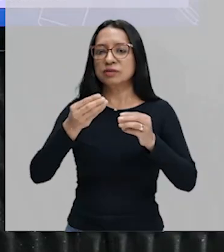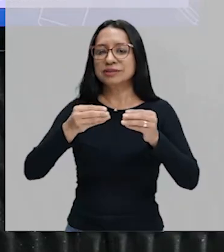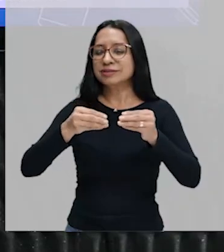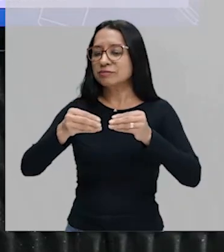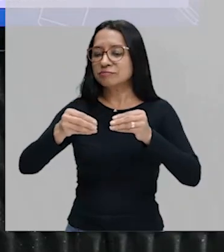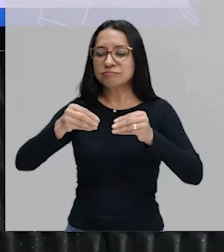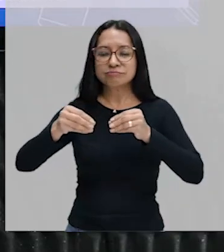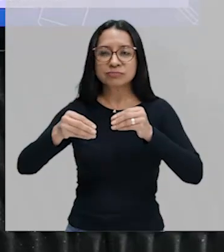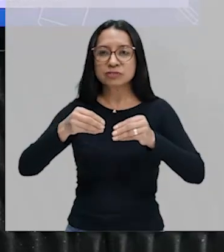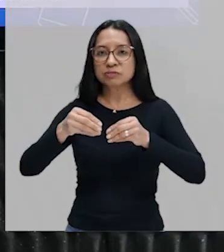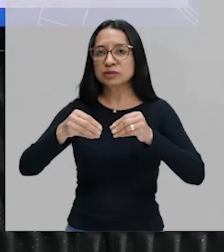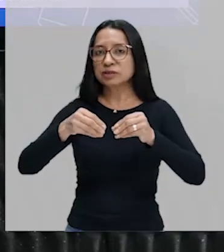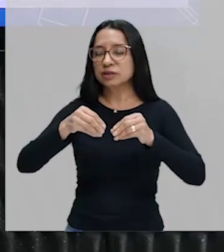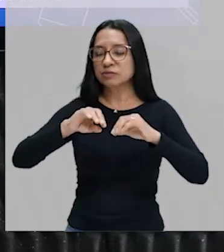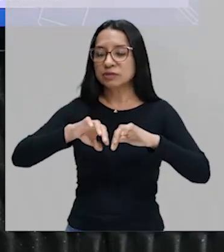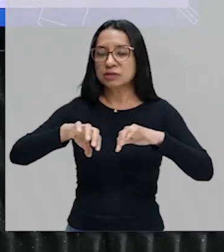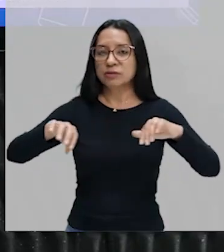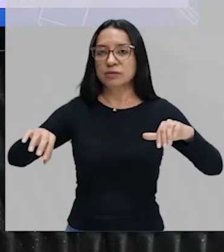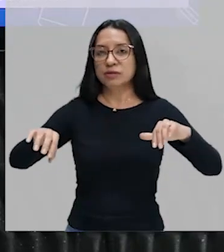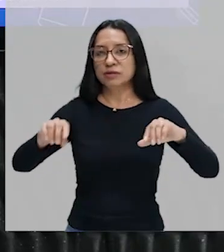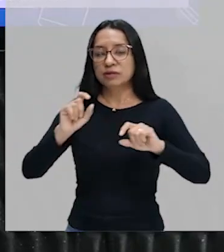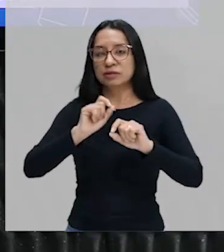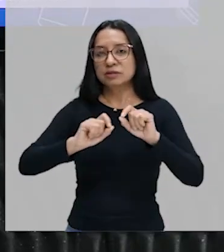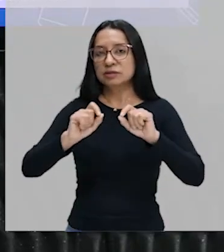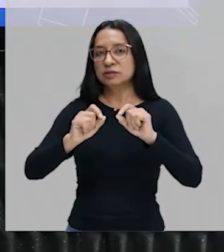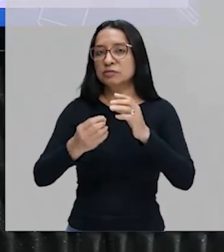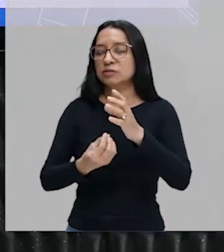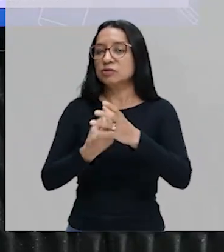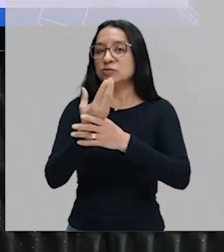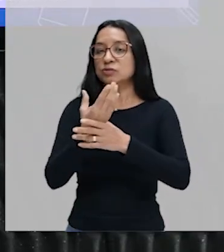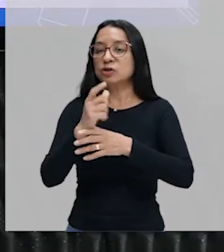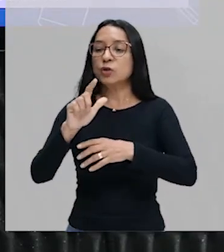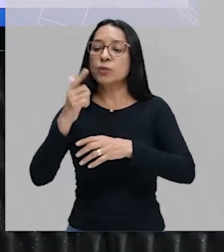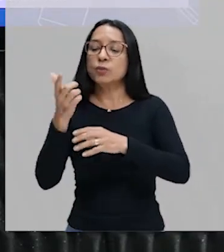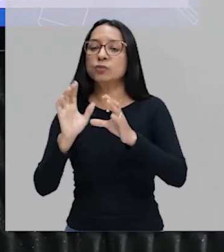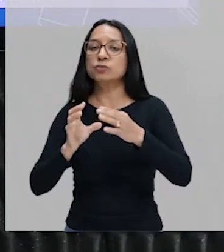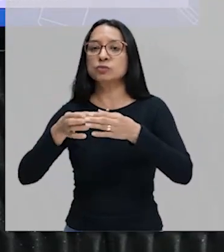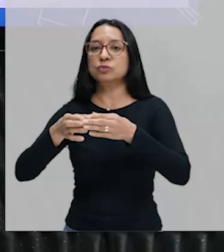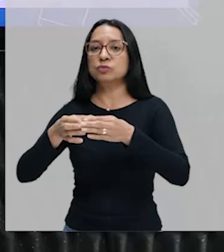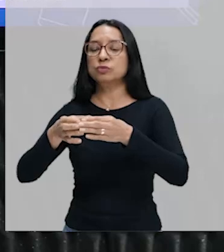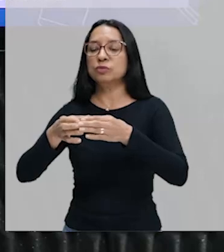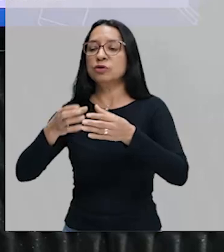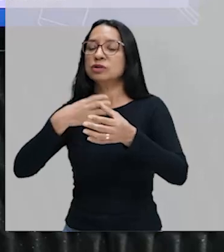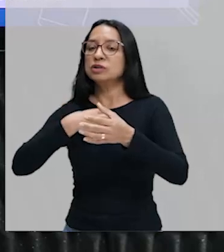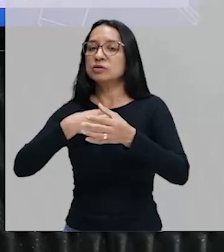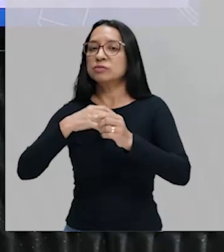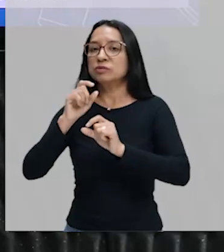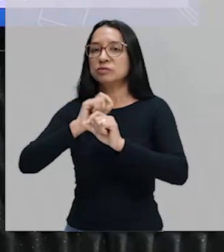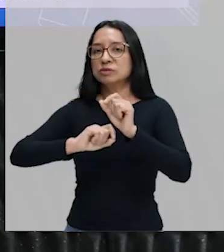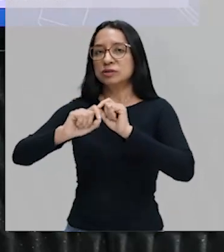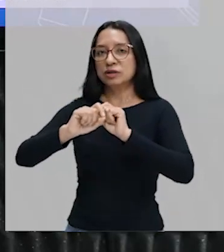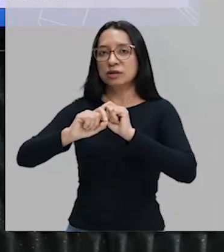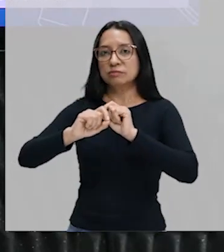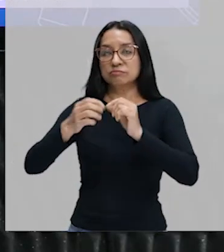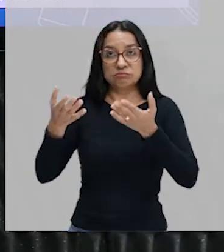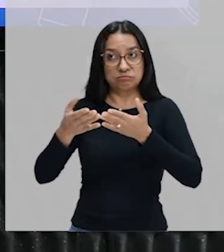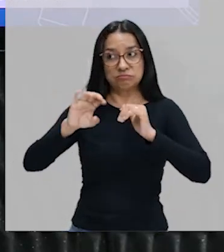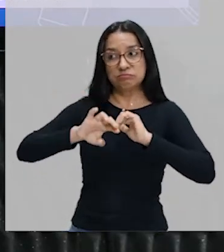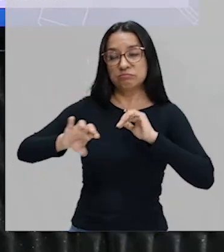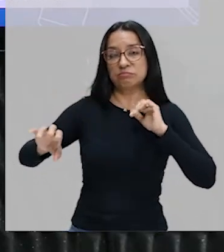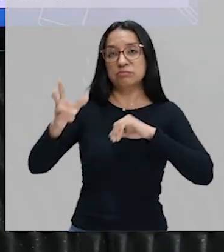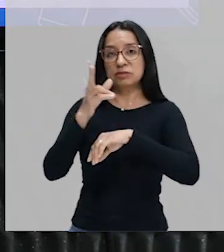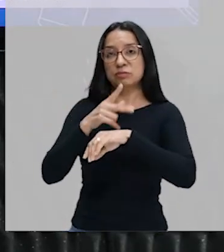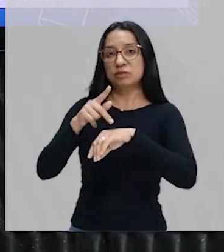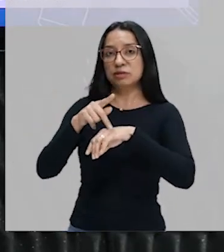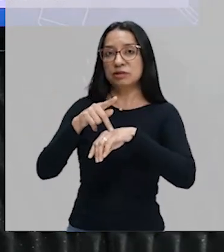vai se separar, tá certo? E aí isso vai gerar em outros grupos o sentimento também de bora separar esse país,